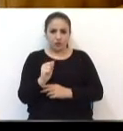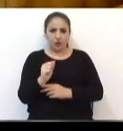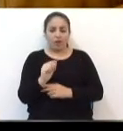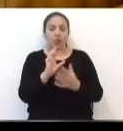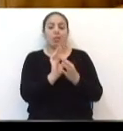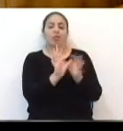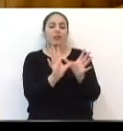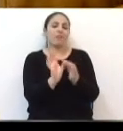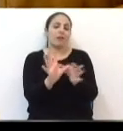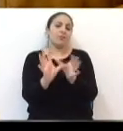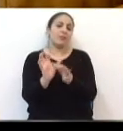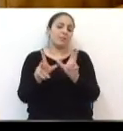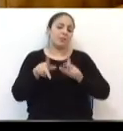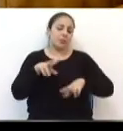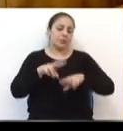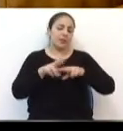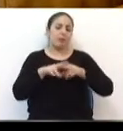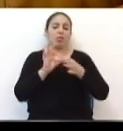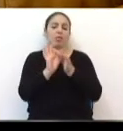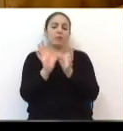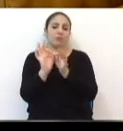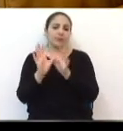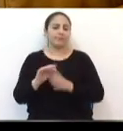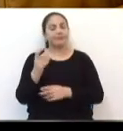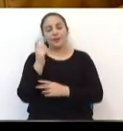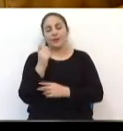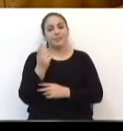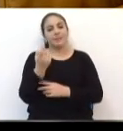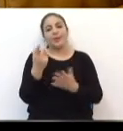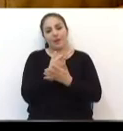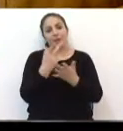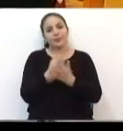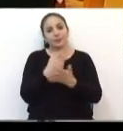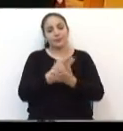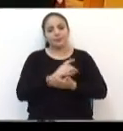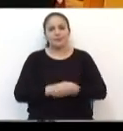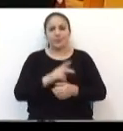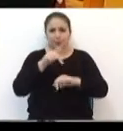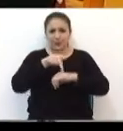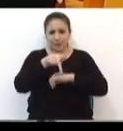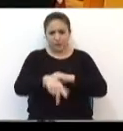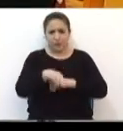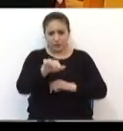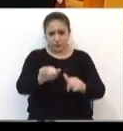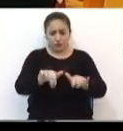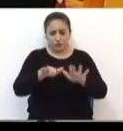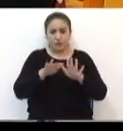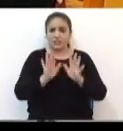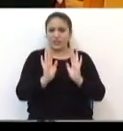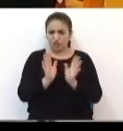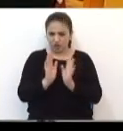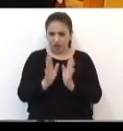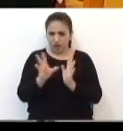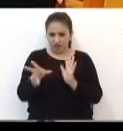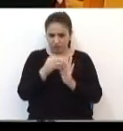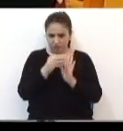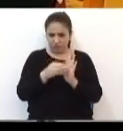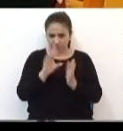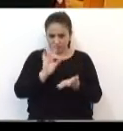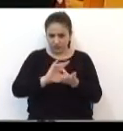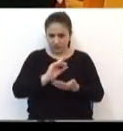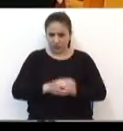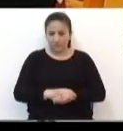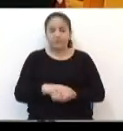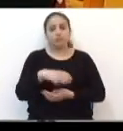instrumento balizador de soltura de presos, se equivoca nesse sentido. E no caso de Passo Fundo, a audiência ela já está sendo